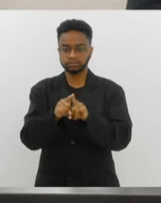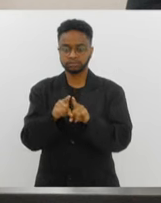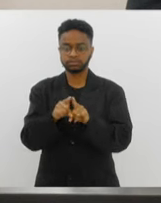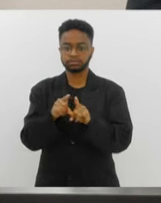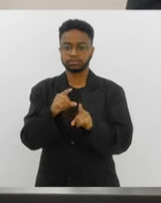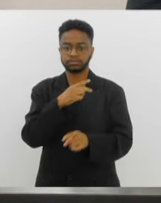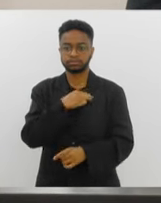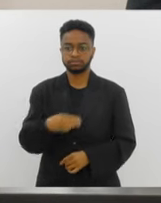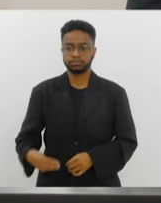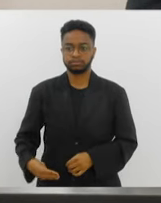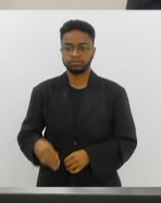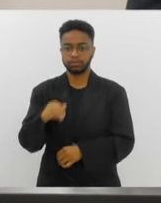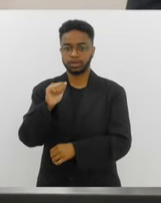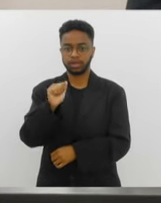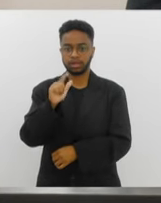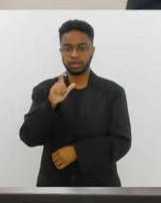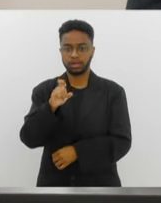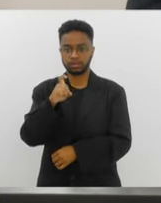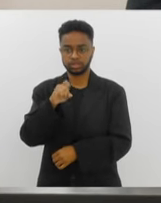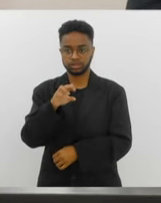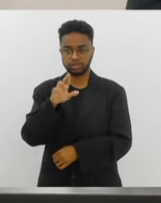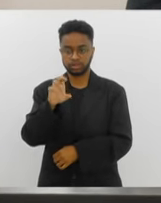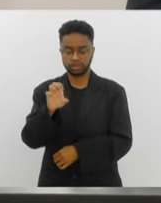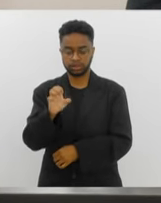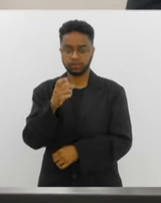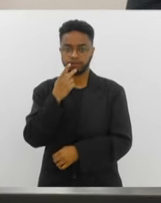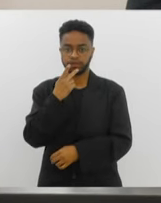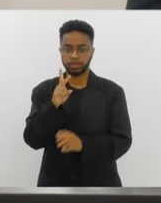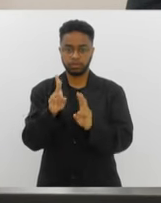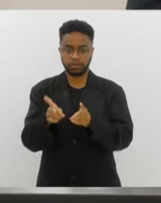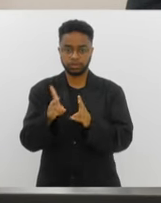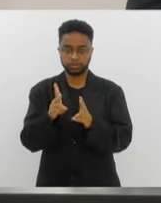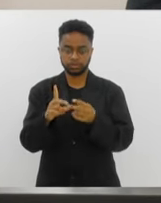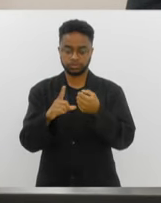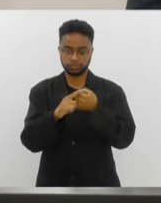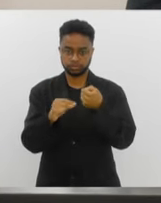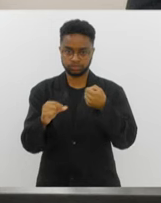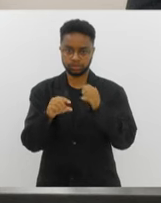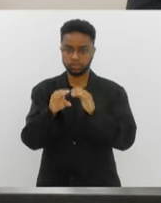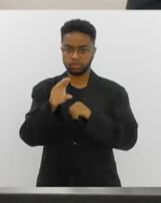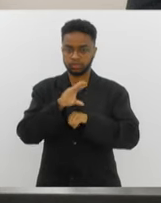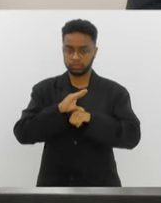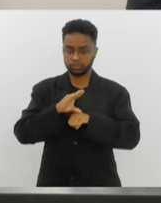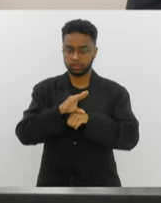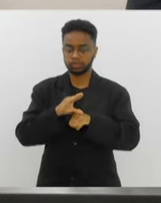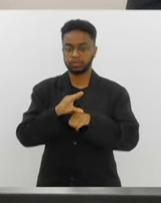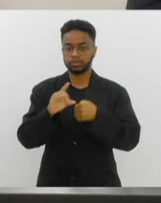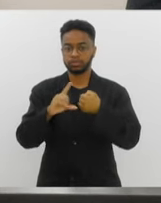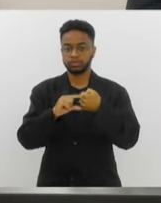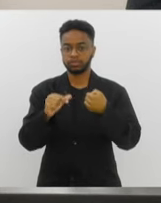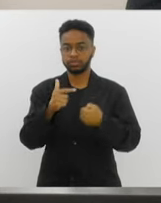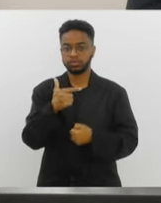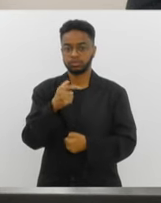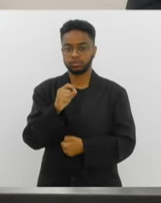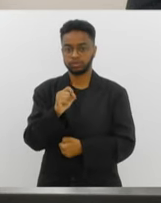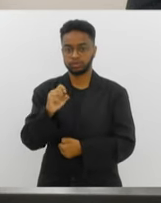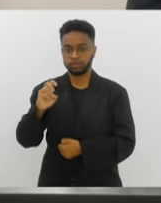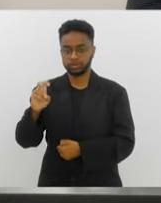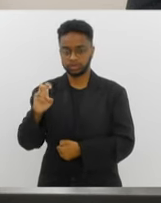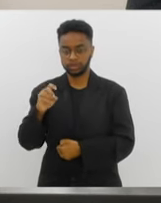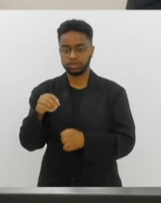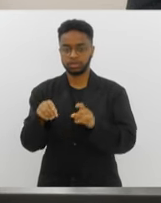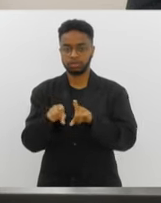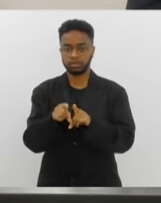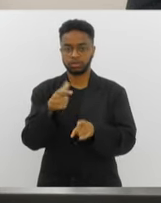de Moraes fala e cita artigos, o mesmo artigo. A Constituição Federal, no artigo 205, 227, palavras do ministro